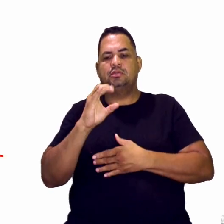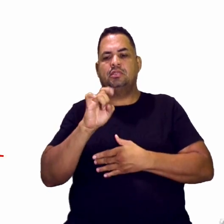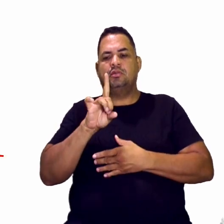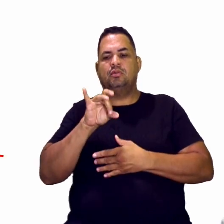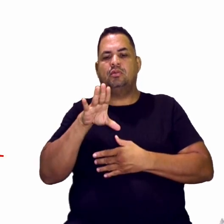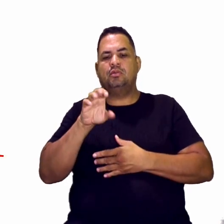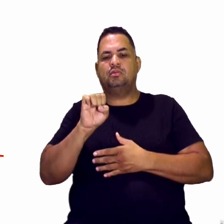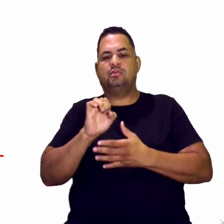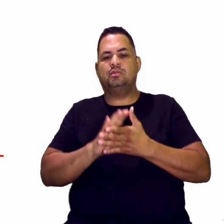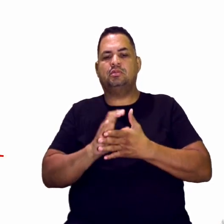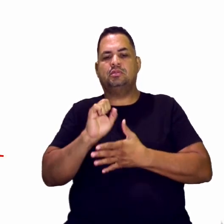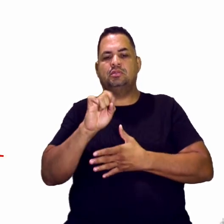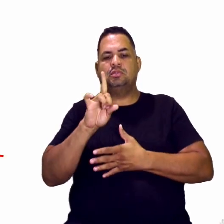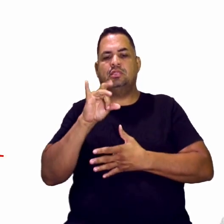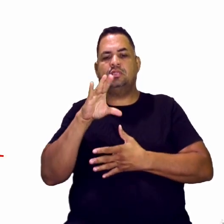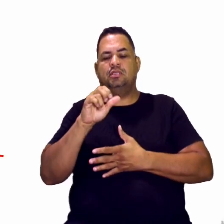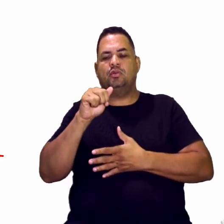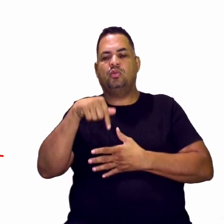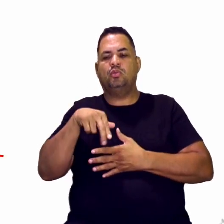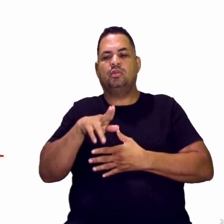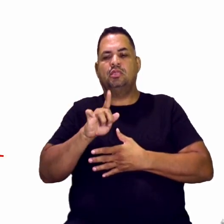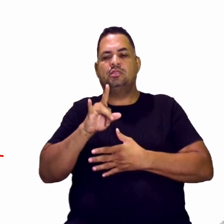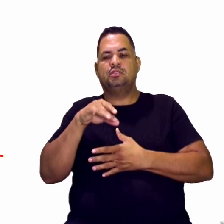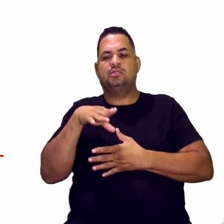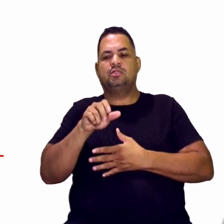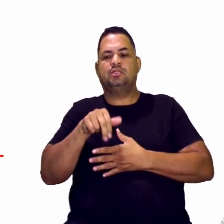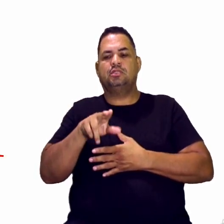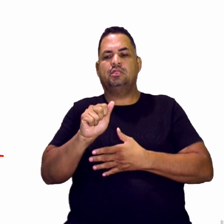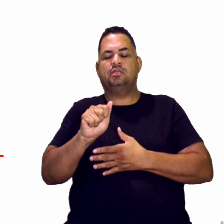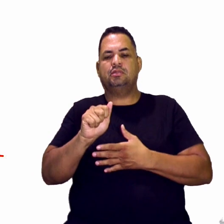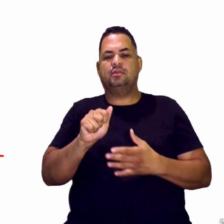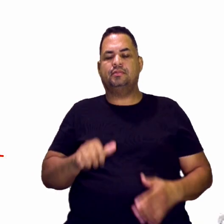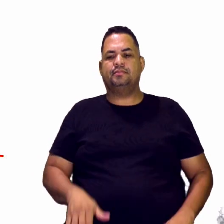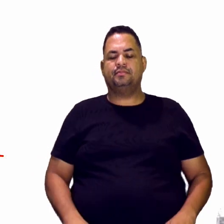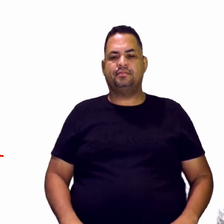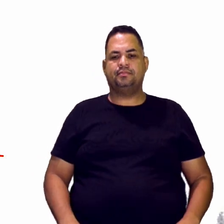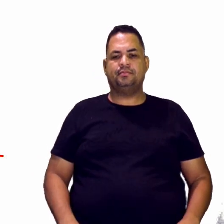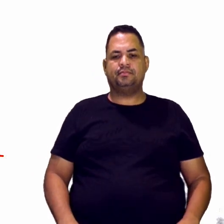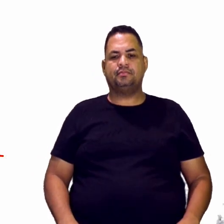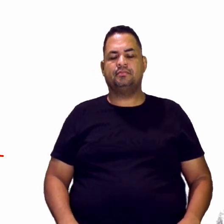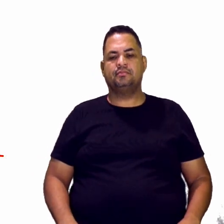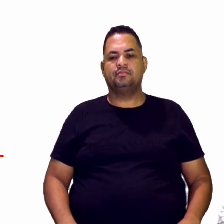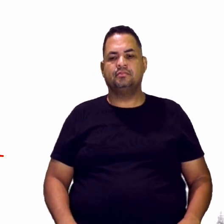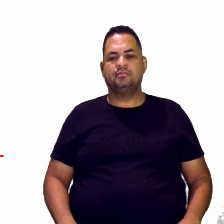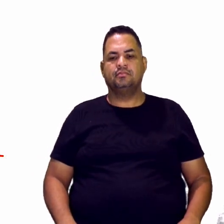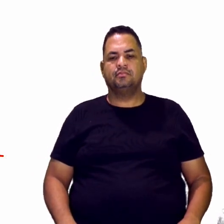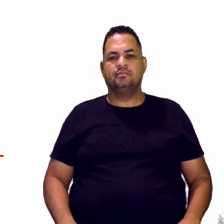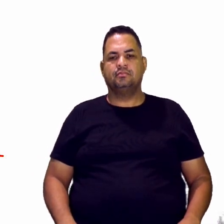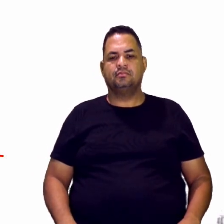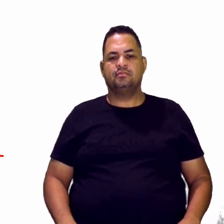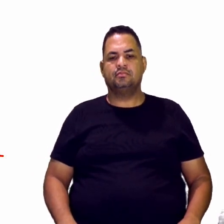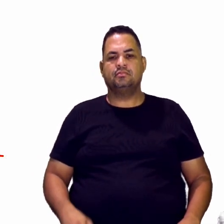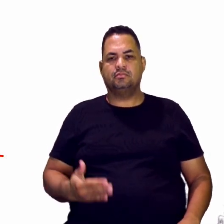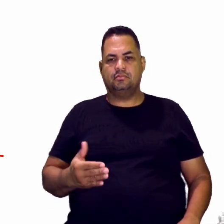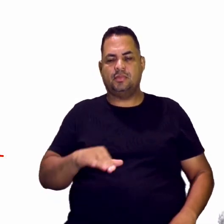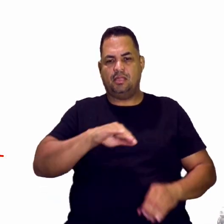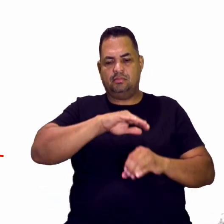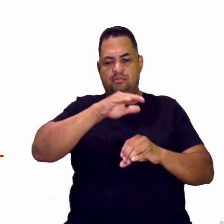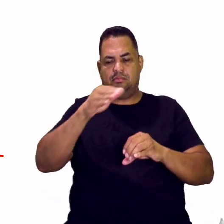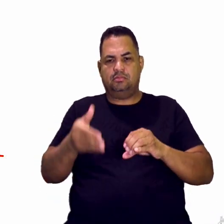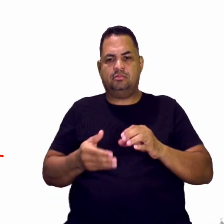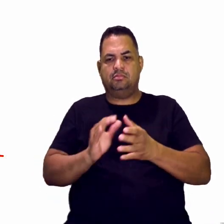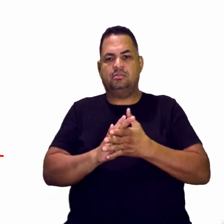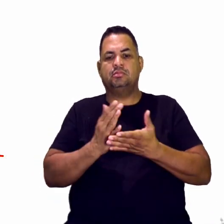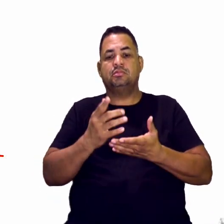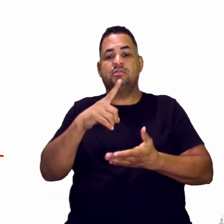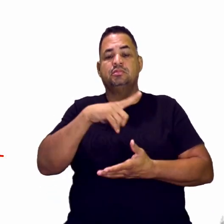celulose, sílica ou quitina, tá bom? Então, a membrana plasmática nas células